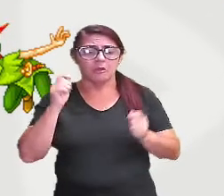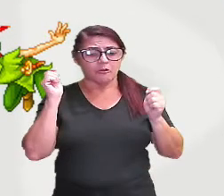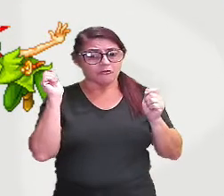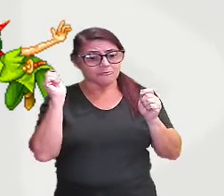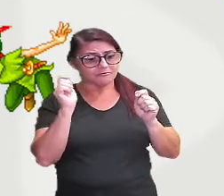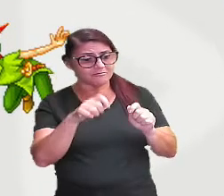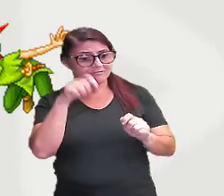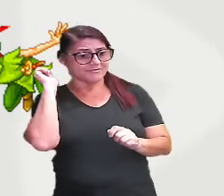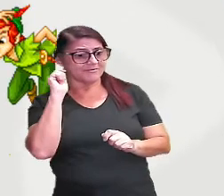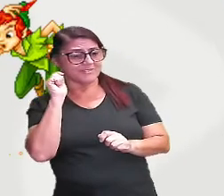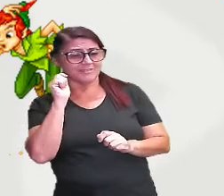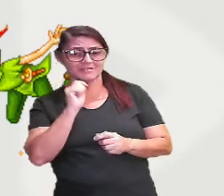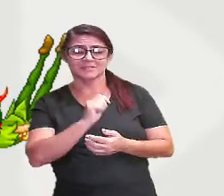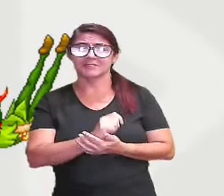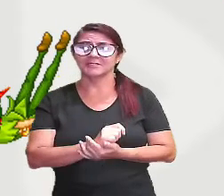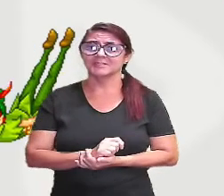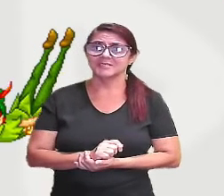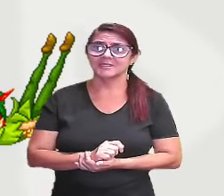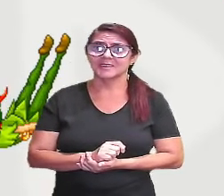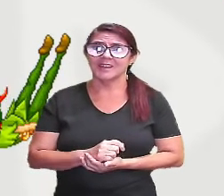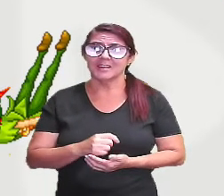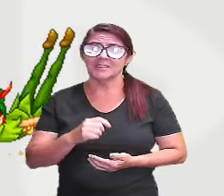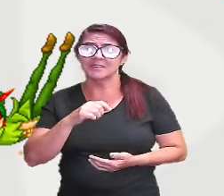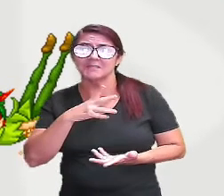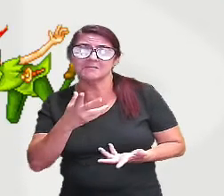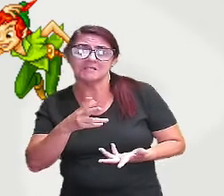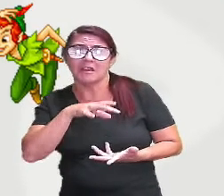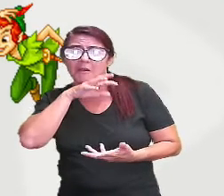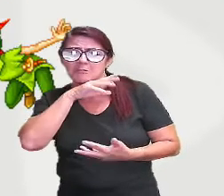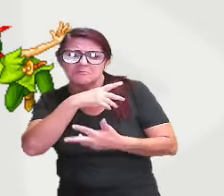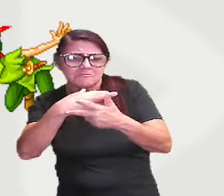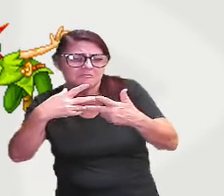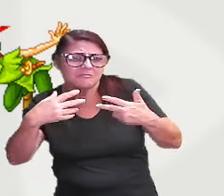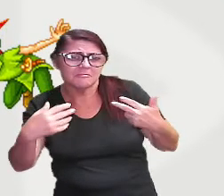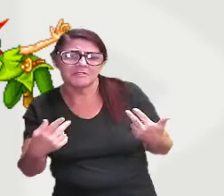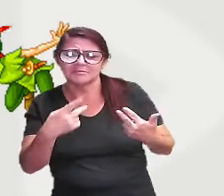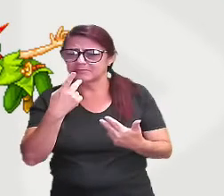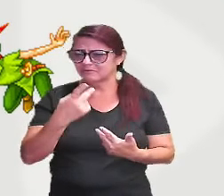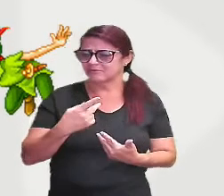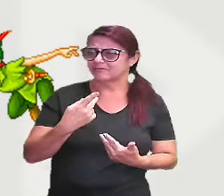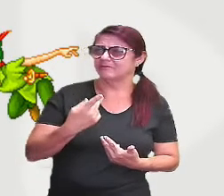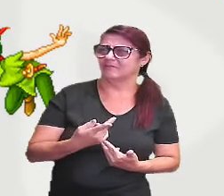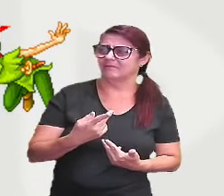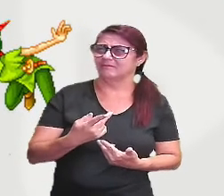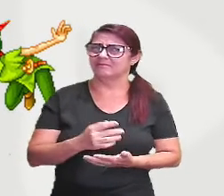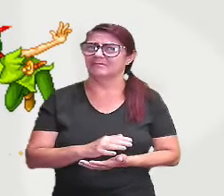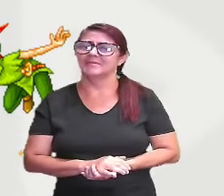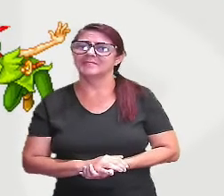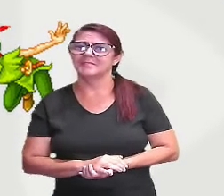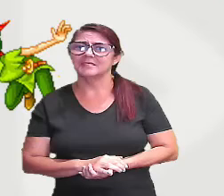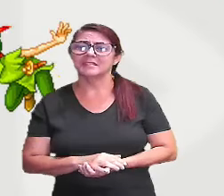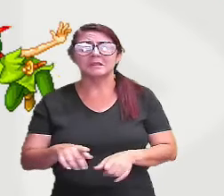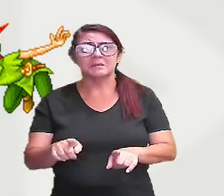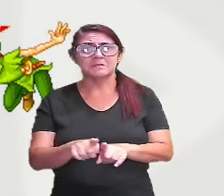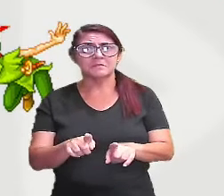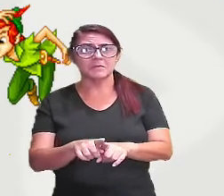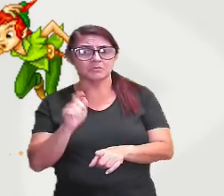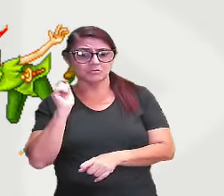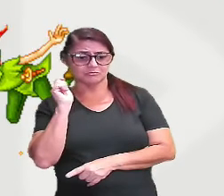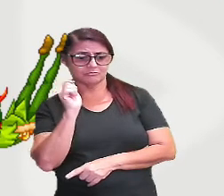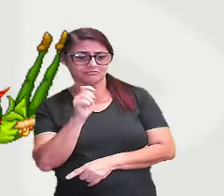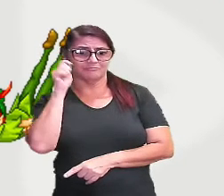fadas, gnomos, animais personificados, né? E etc. Os contos de fadas,